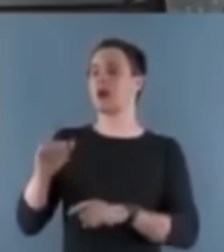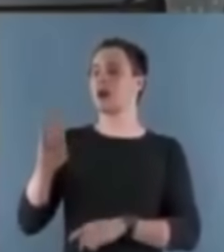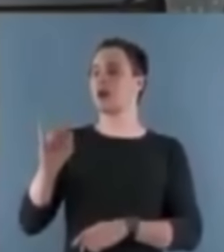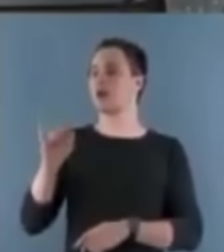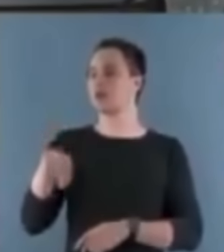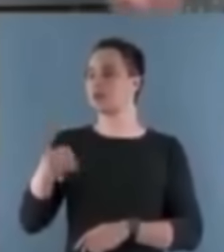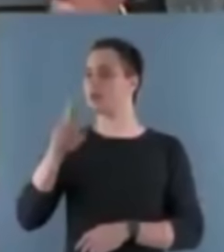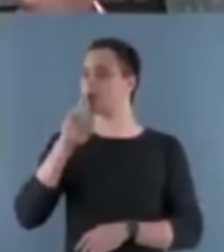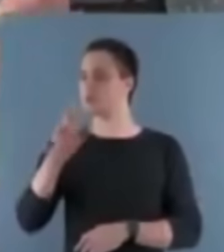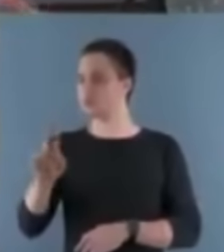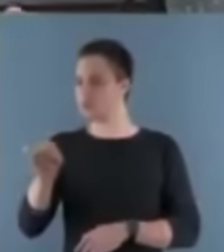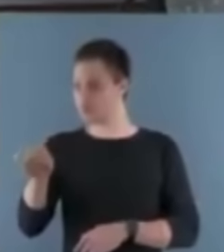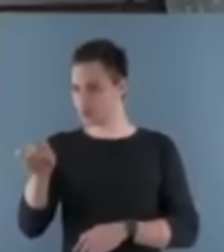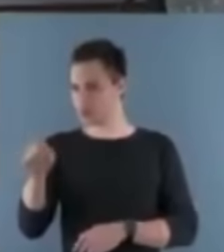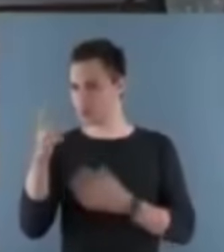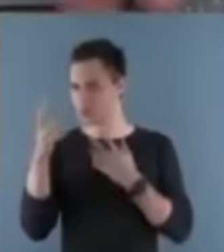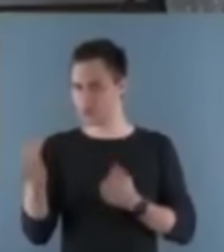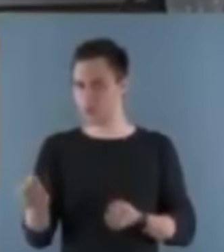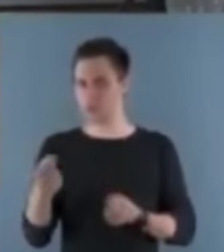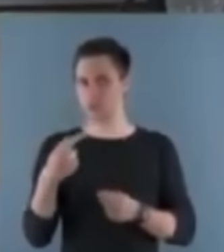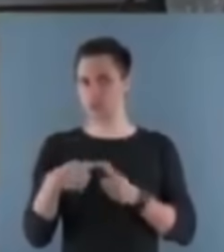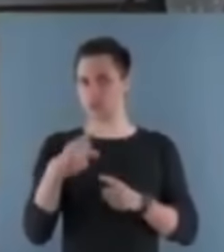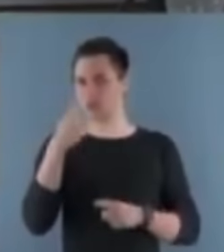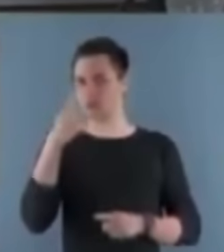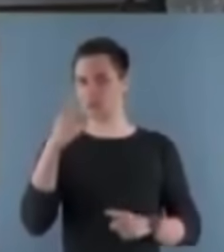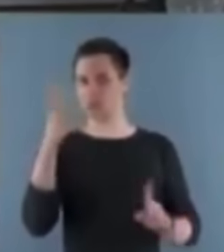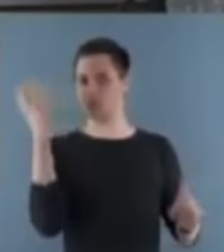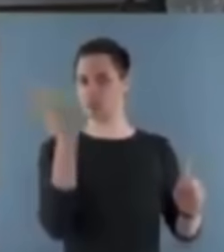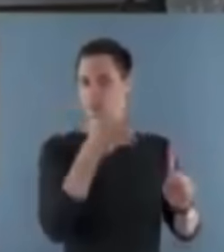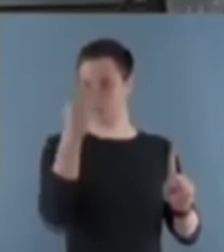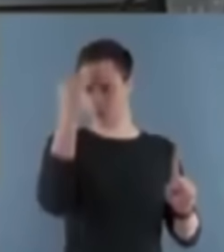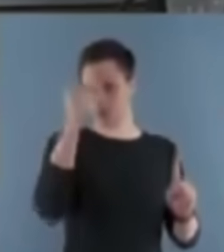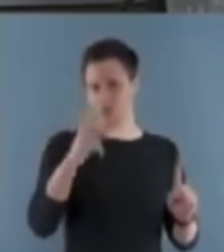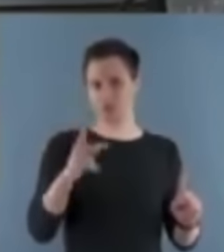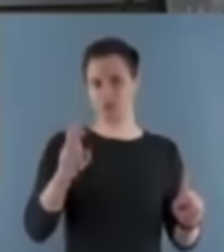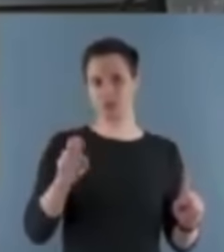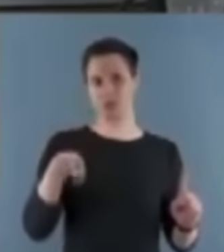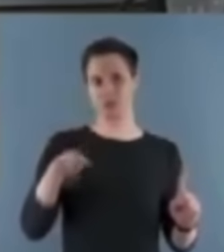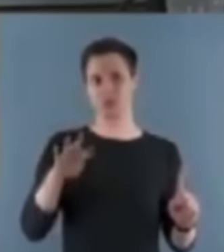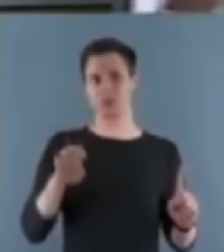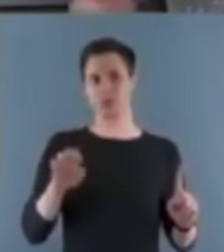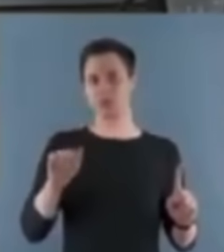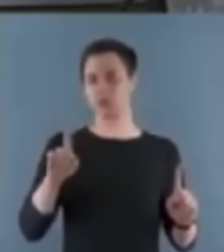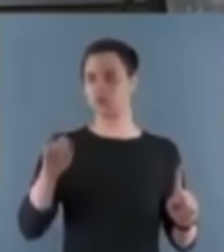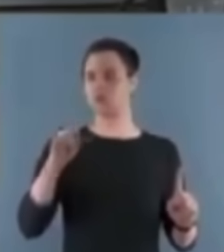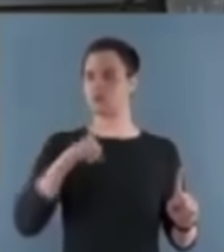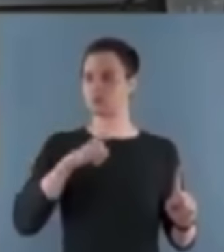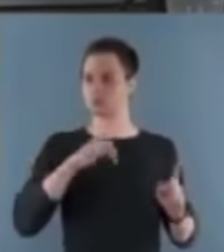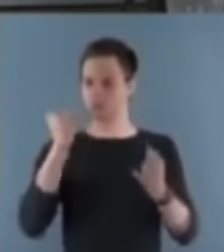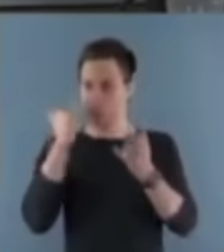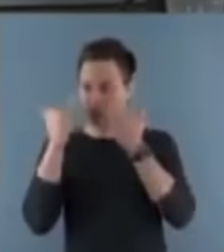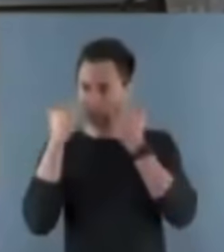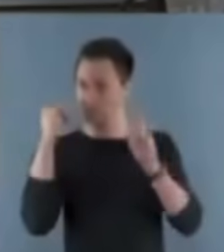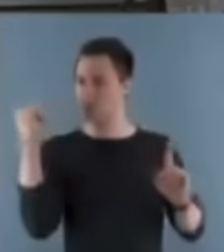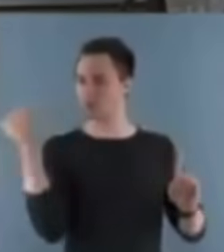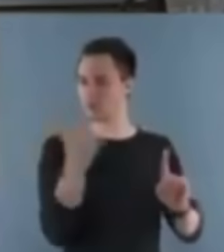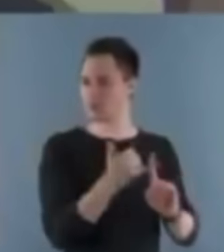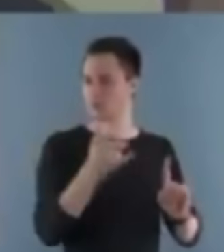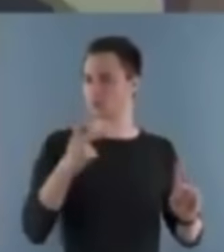que a culpa foi do general Penteado. O senhor recebeu esses informes. Repassou para o general Penteado? Sim